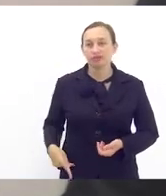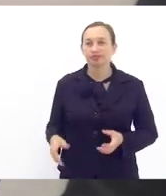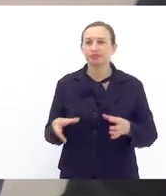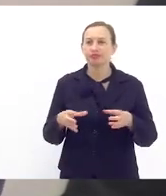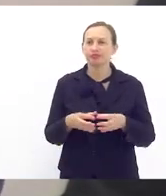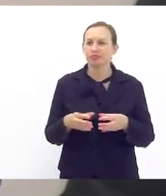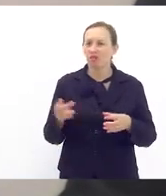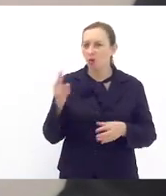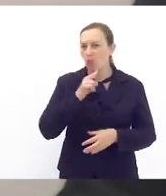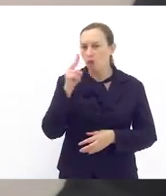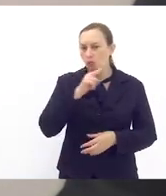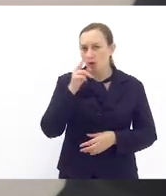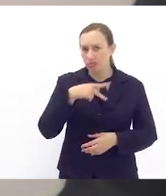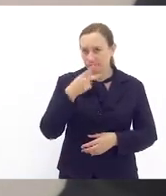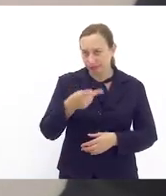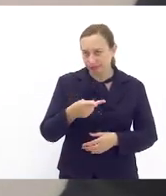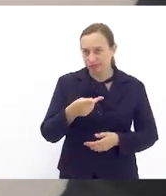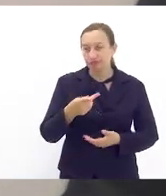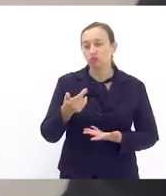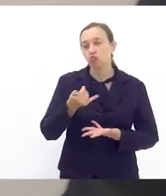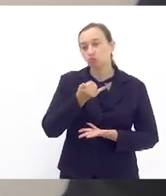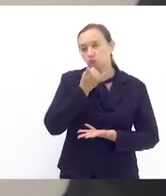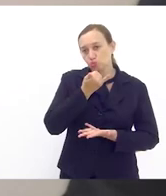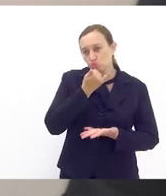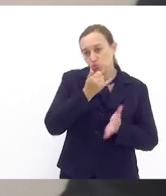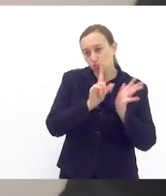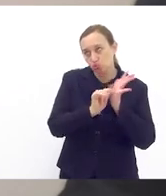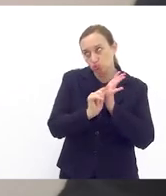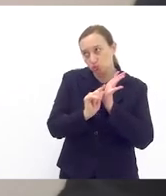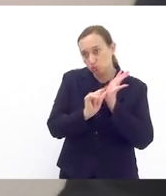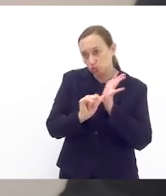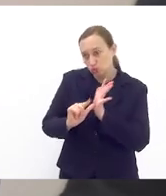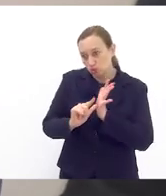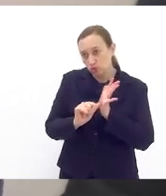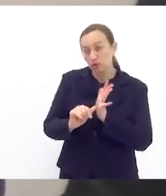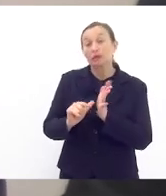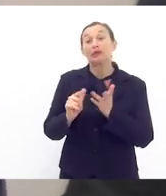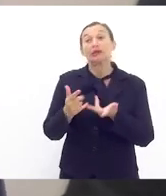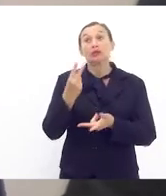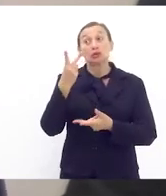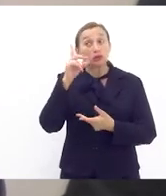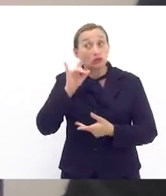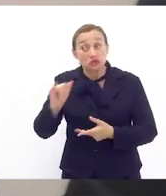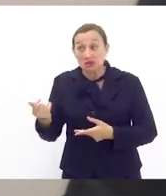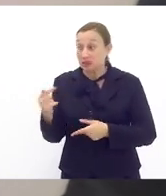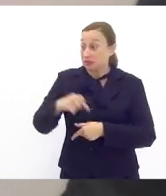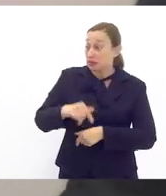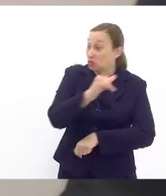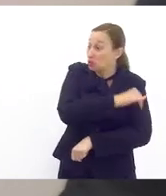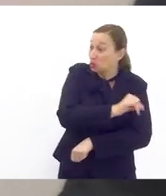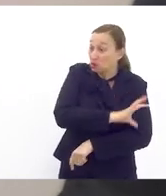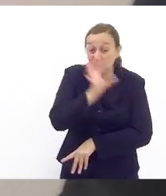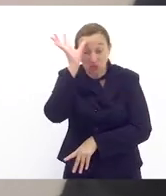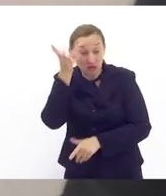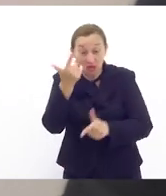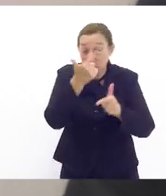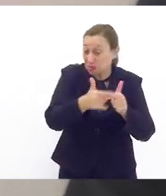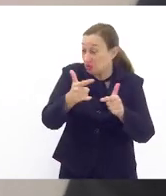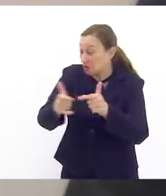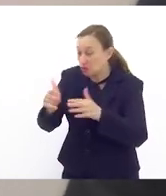quero aqui fazer rápido as ponderações desculpa pelo atraso nós estamos com muita atividade chega no Rio São dois dias só para a gente ficar no Rio segunda-feira